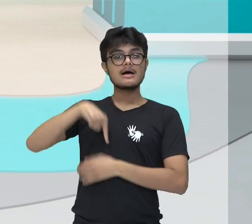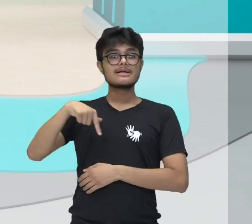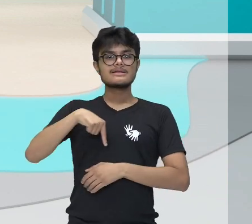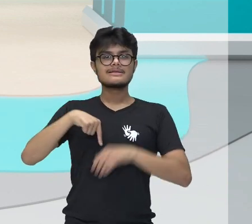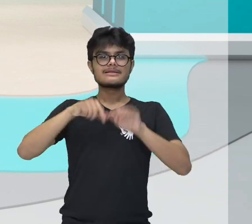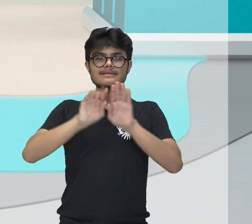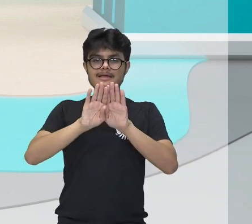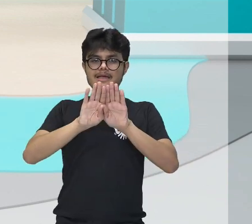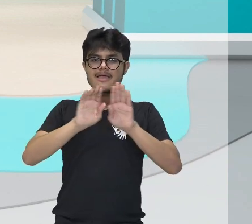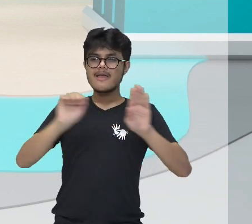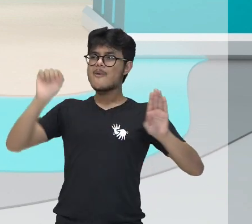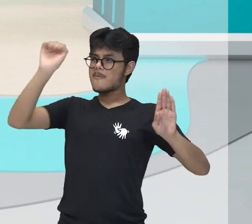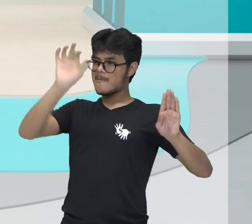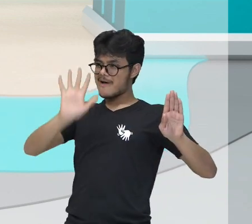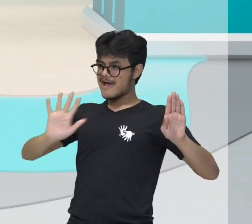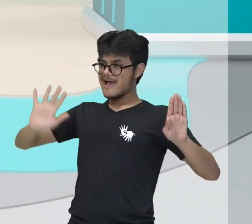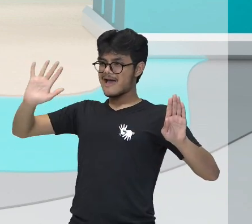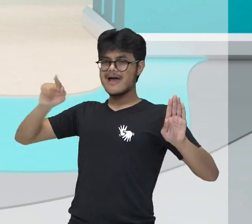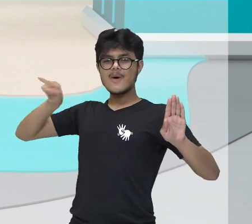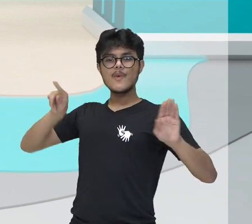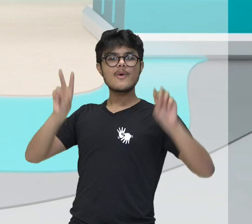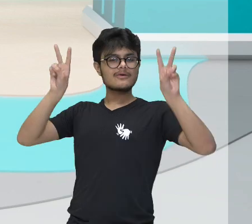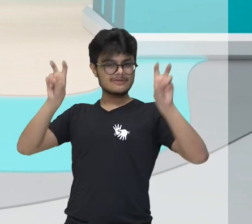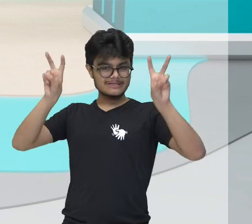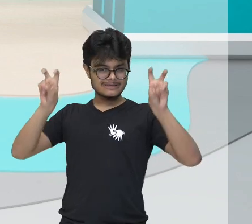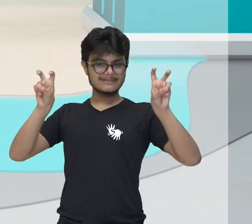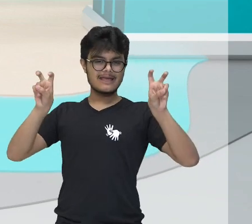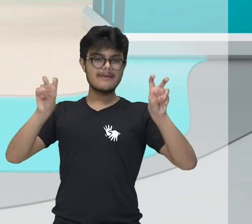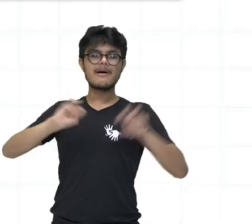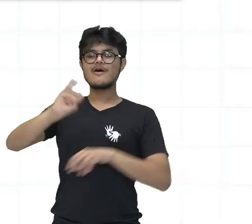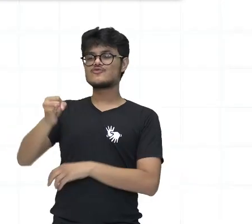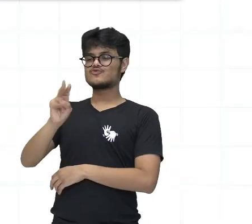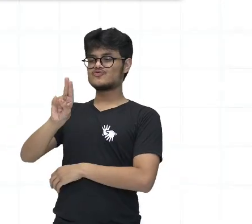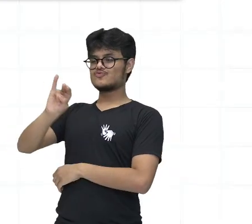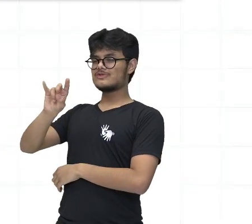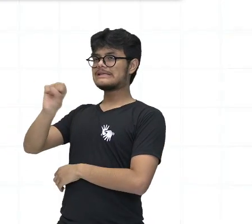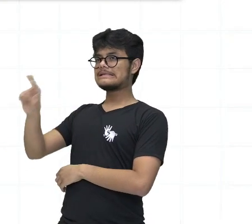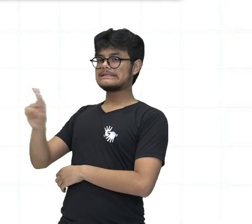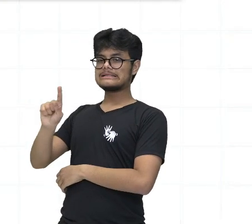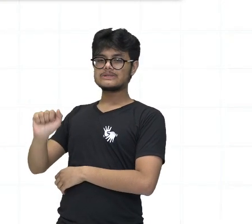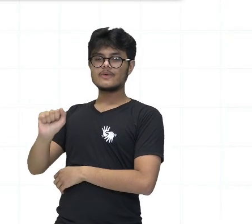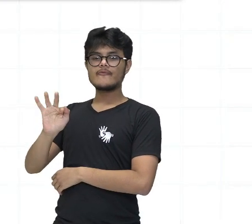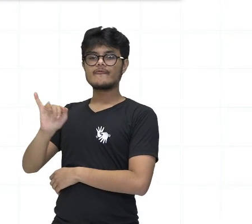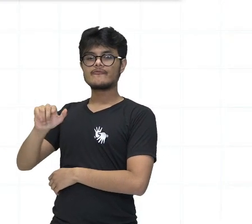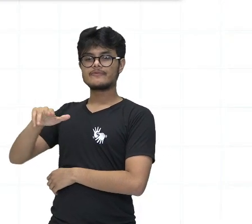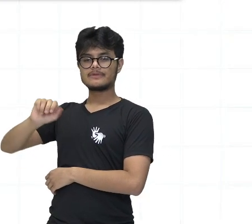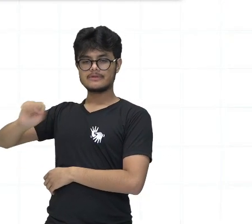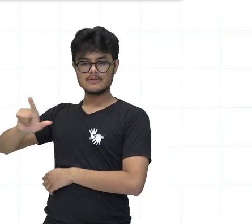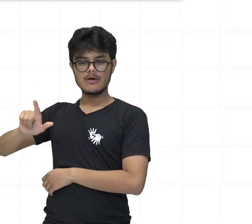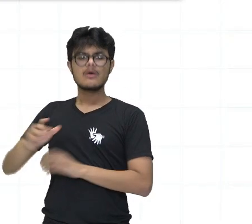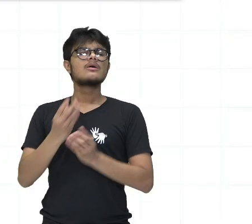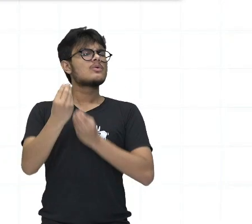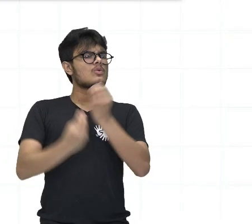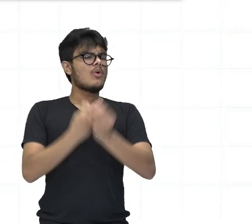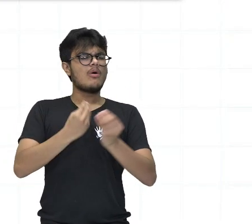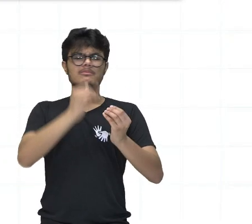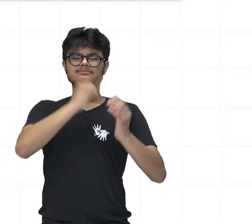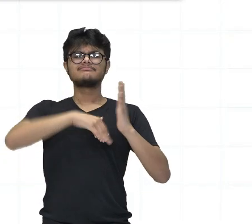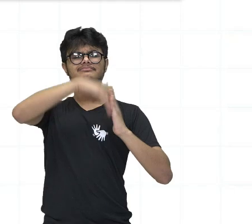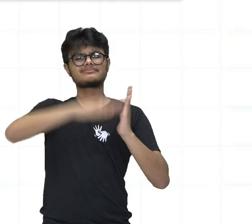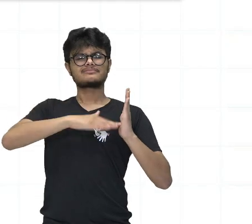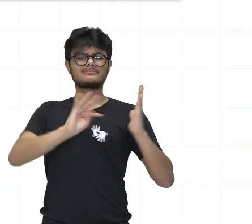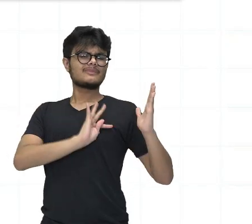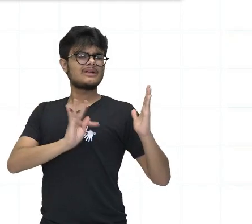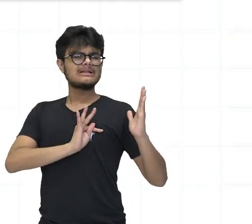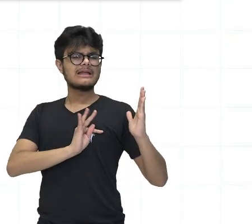que tem essa obra chamada Juízo Final. E como é que foi feita essa pintura? Quais as